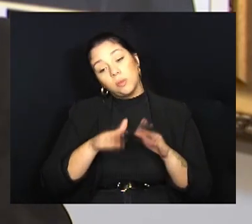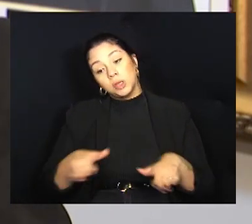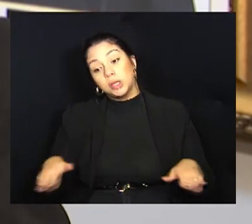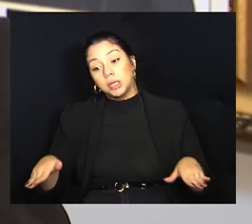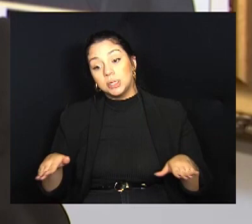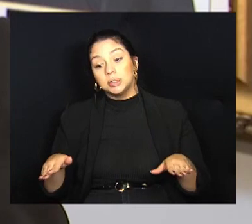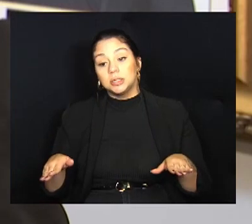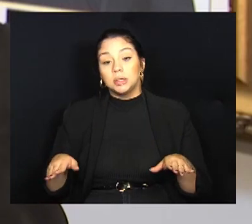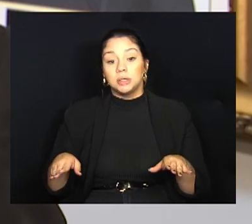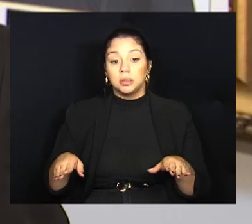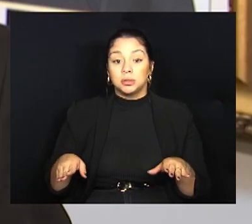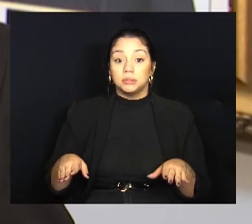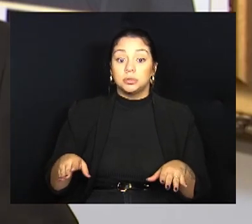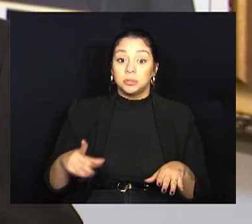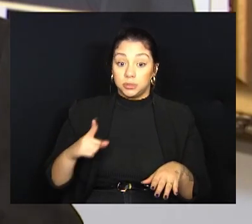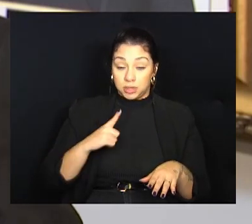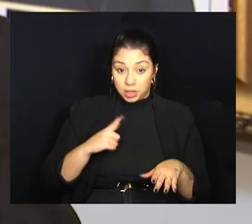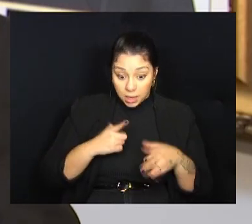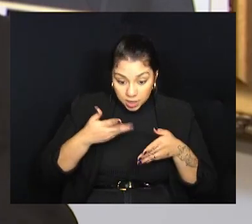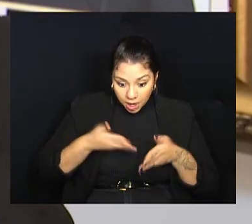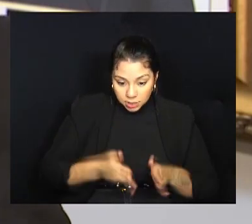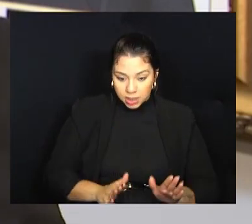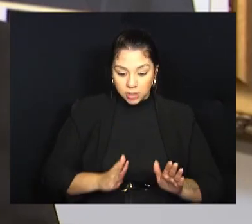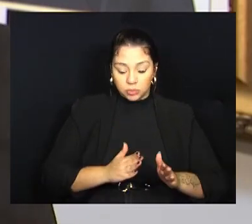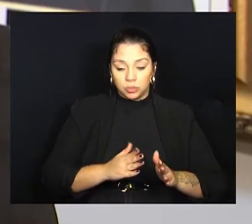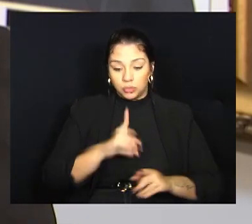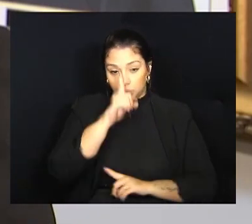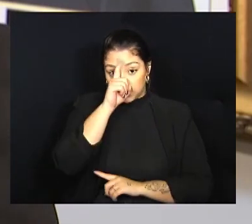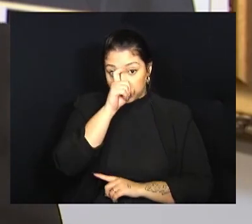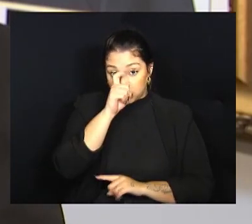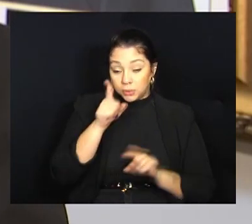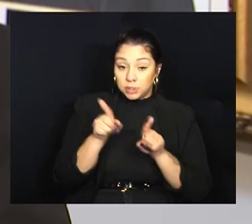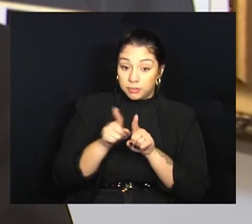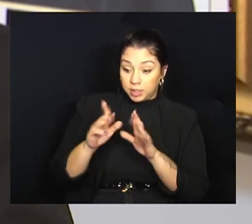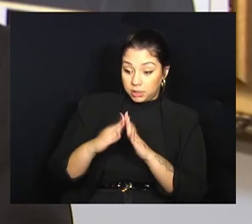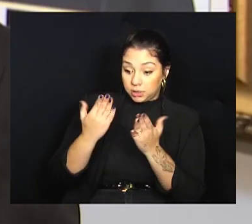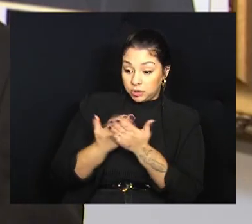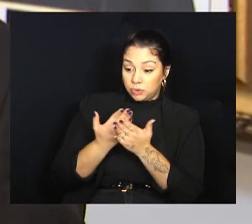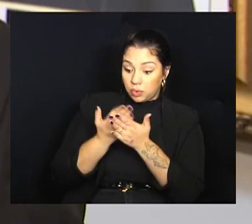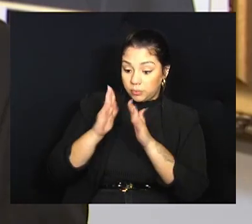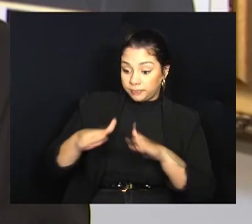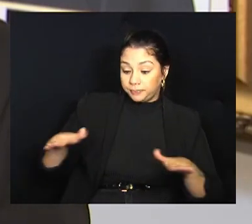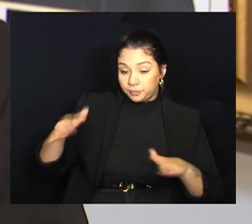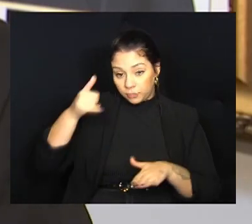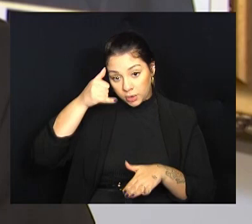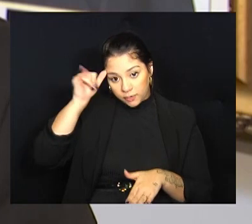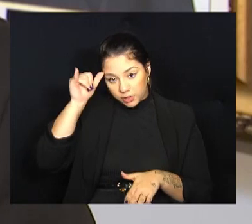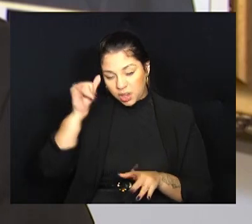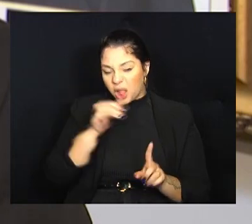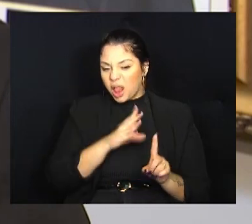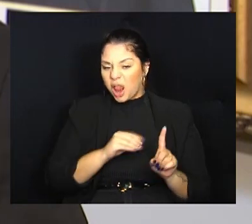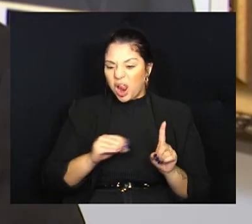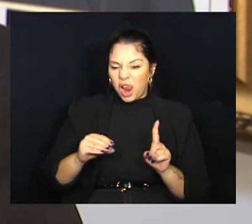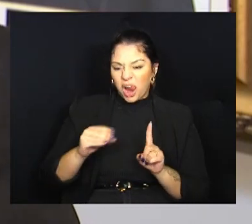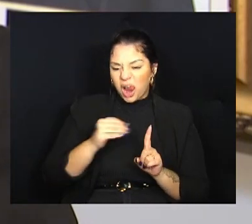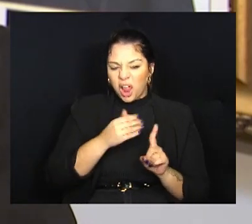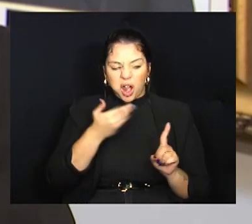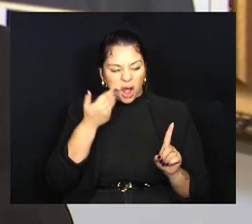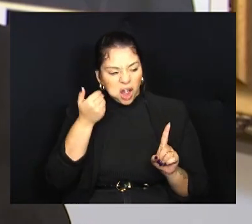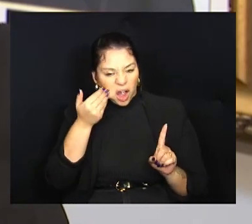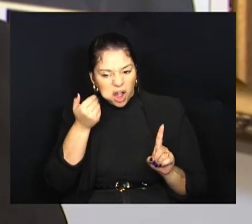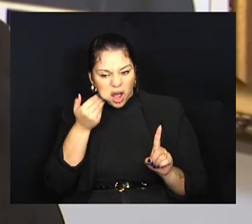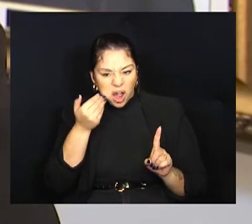crianças e que estão nascendo nos hospitais, como também nas creches, para evitar aí abusos, evitar